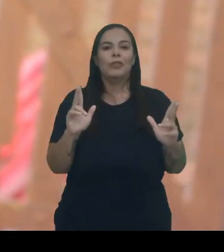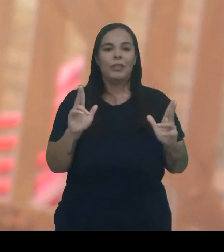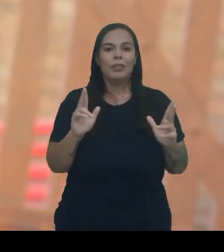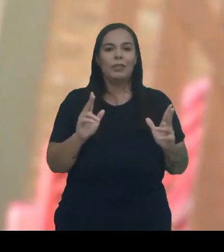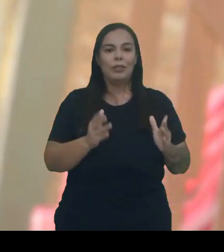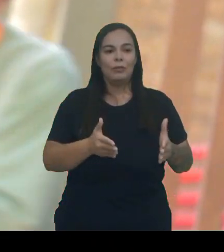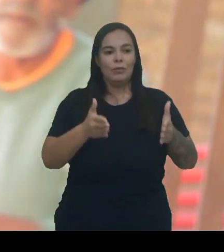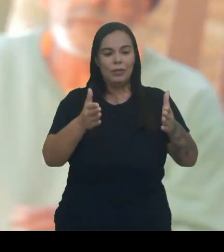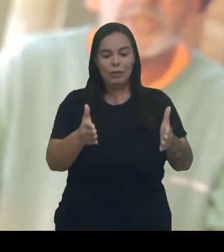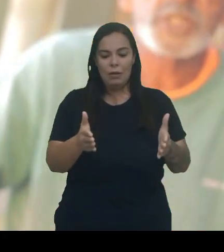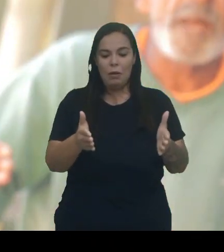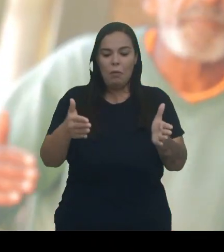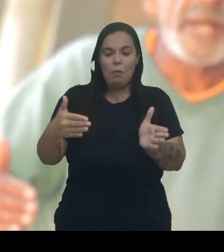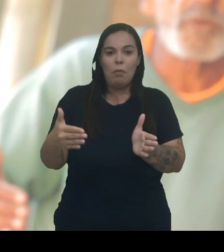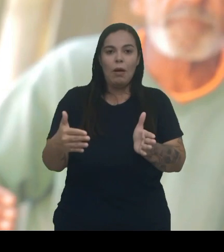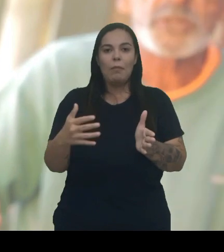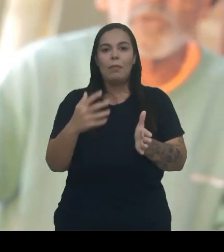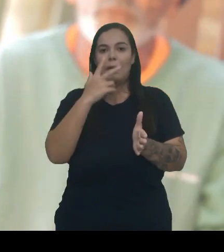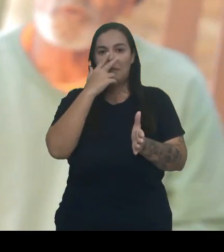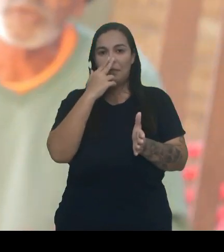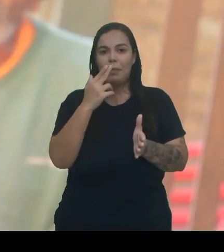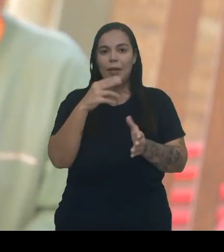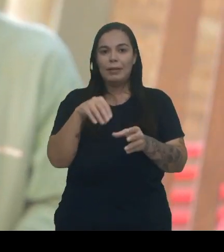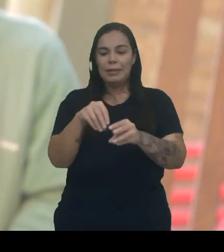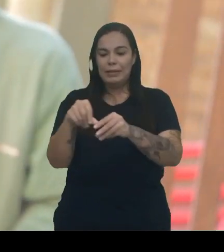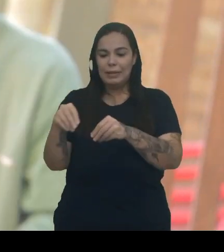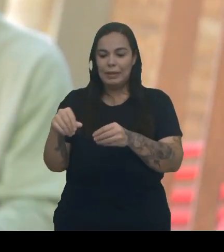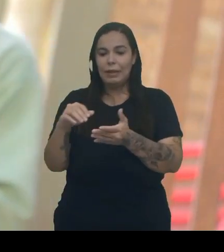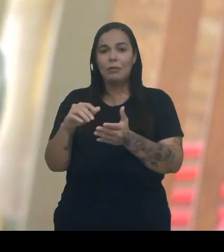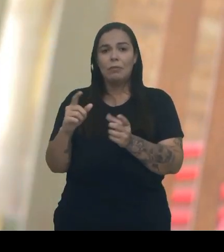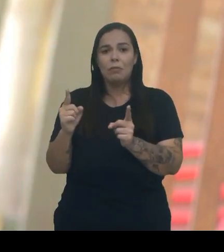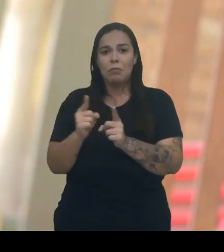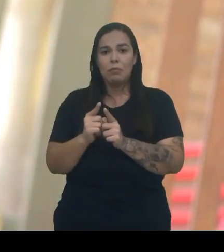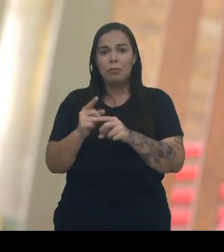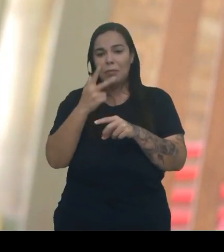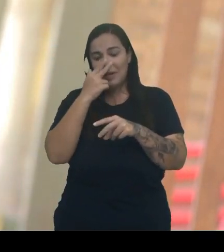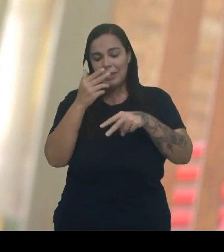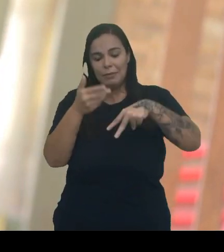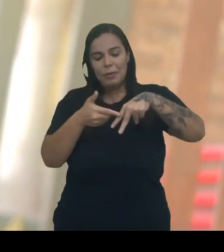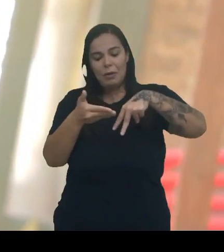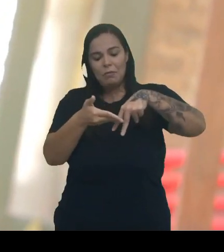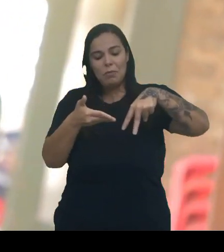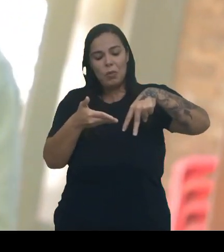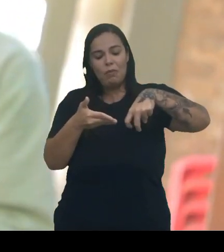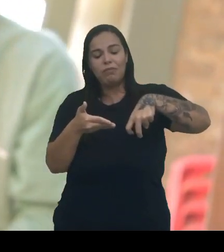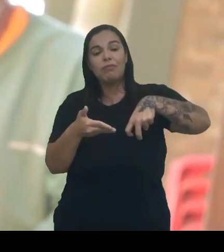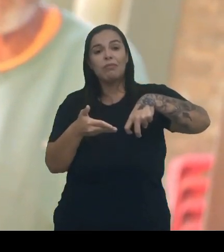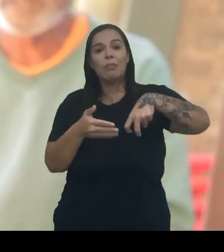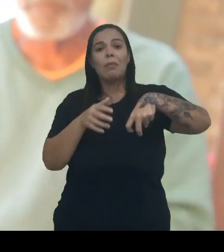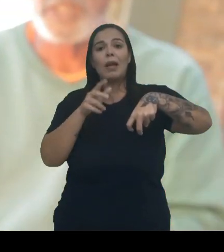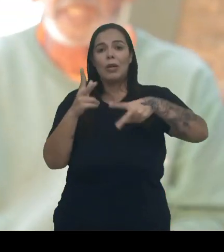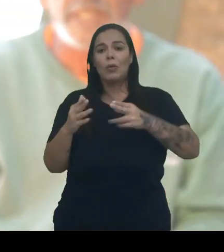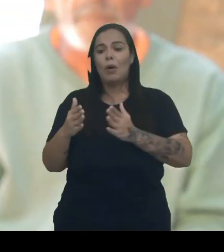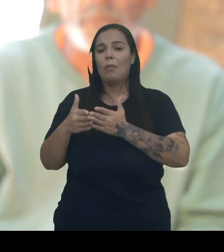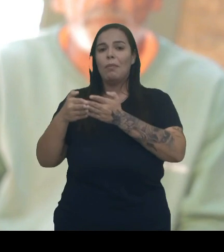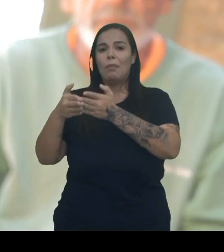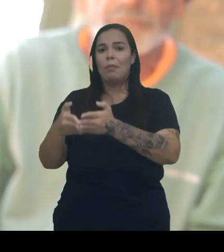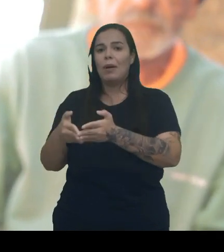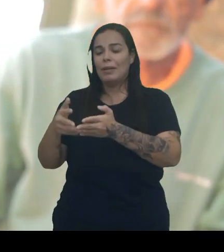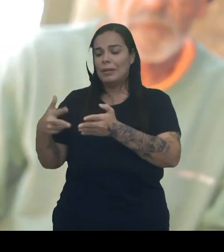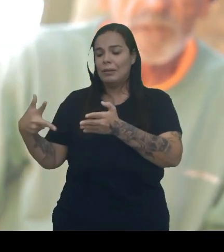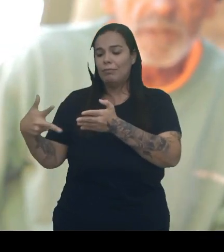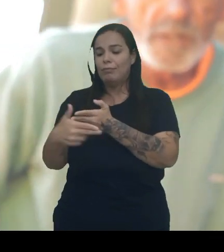ela aqui, a mesma coisa que tirar a perna de uma pessoa, ficou cotó, né? Se a gente agarrar mandar serrar isso aqui, ela vai perder essa boniteza na